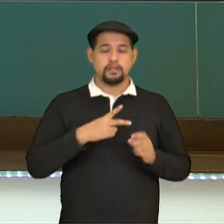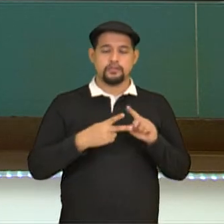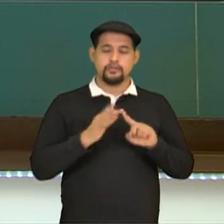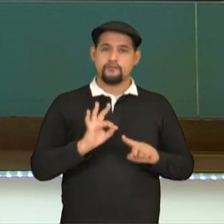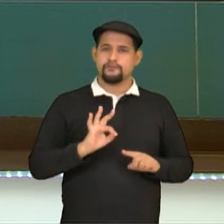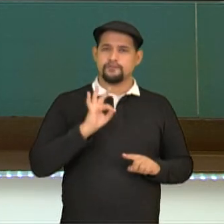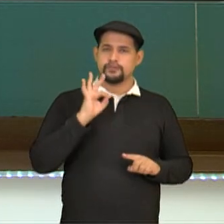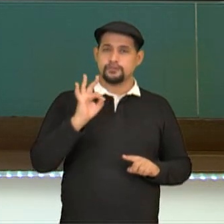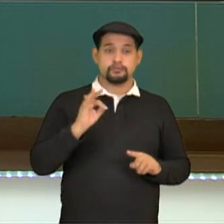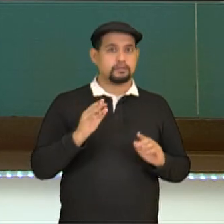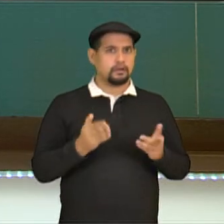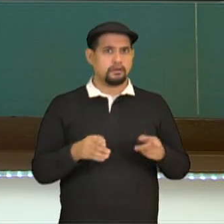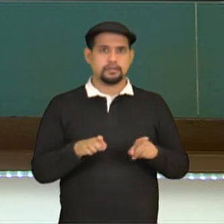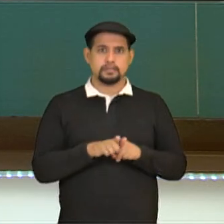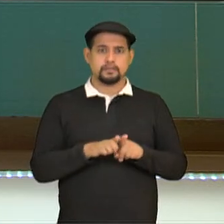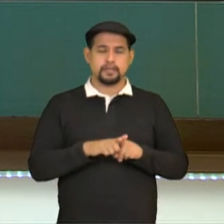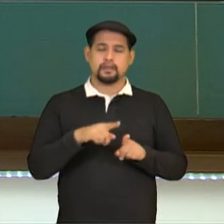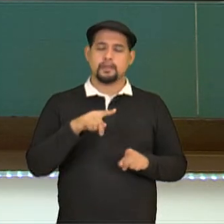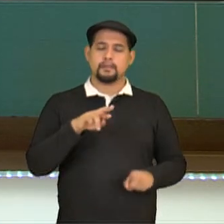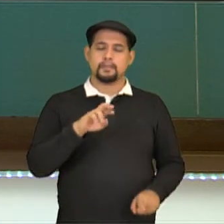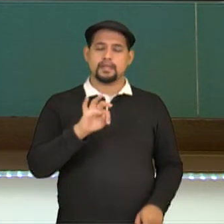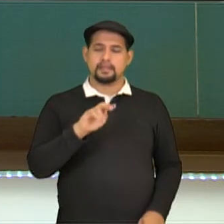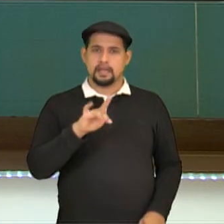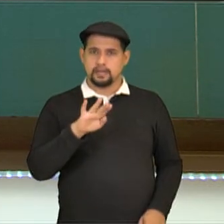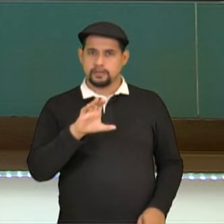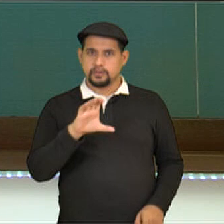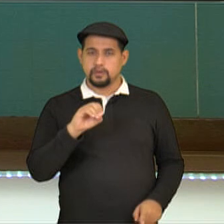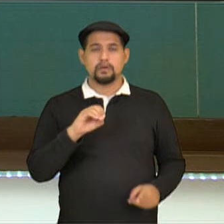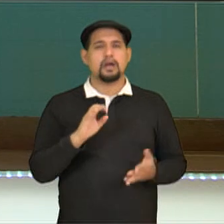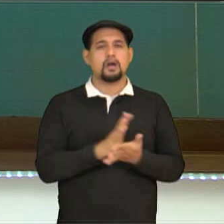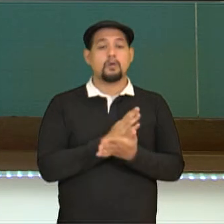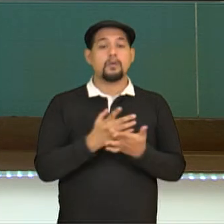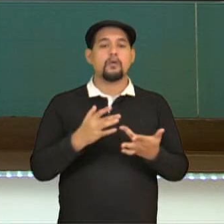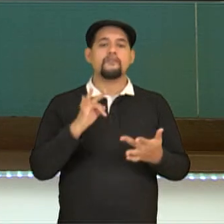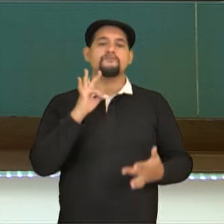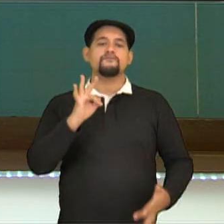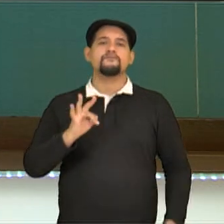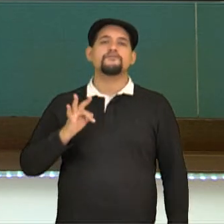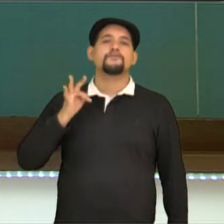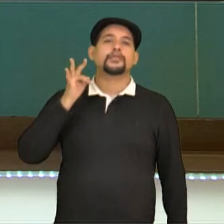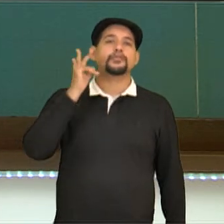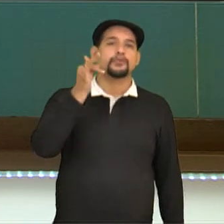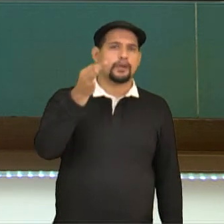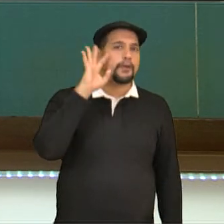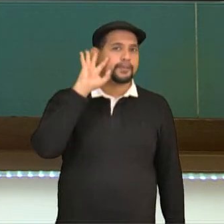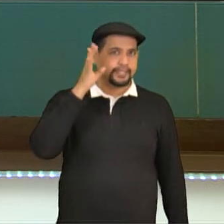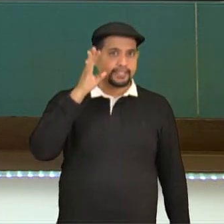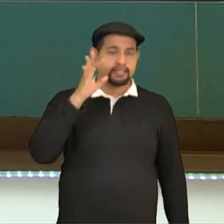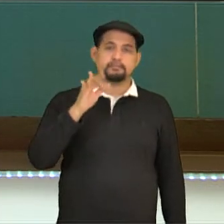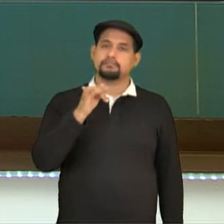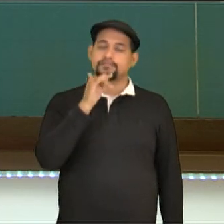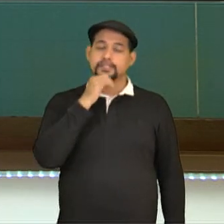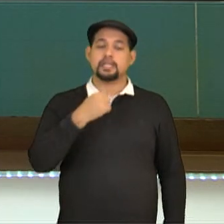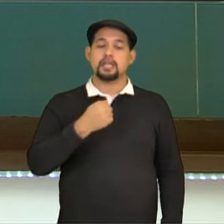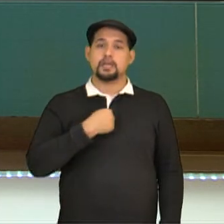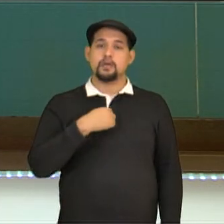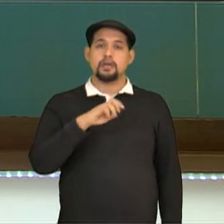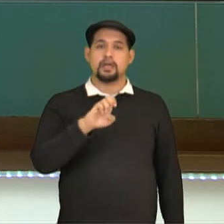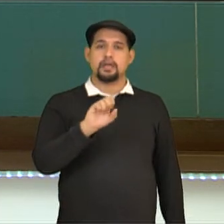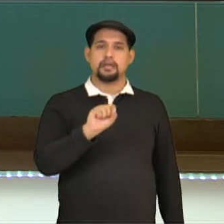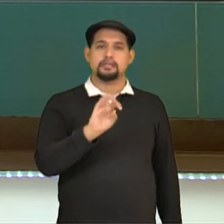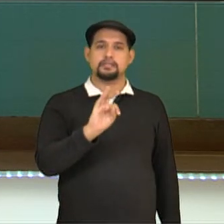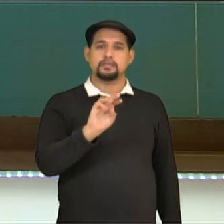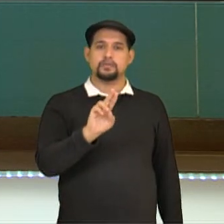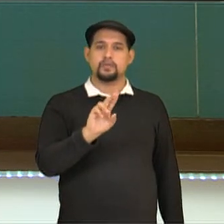futuro do presente e o futuro do pretérito, né? Então, quando as coisas ainda vão acontecer, futuro, né? Eu estudarei, eu passarei